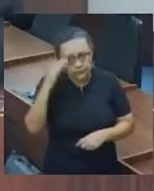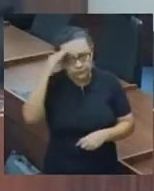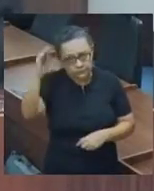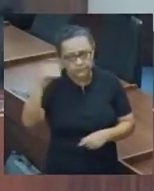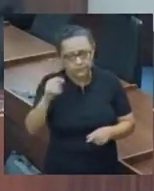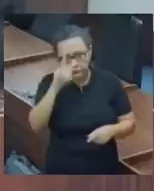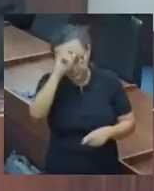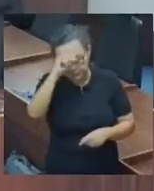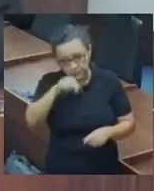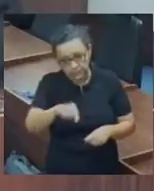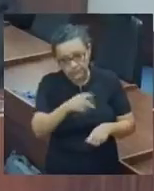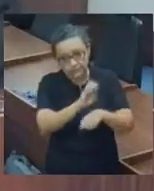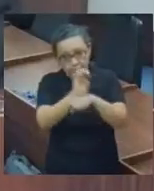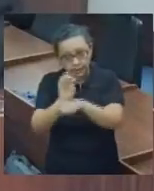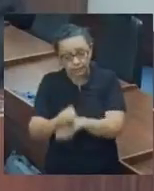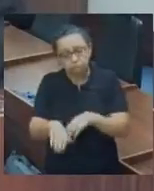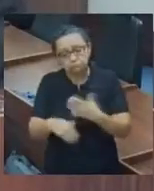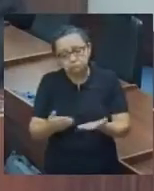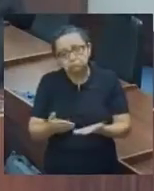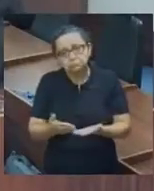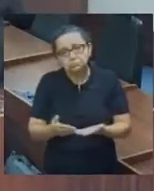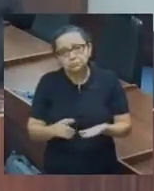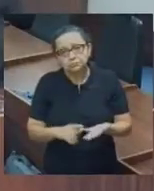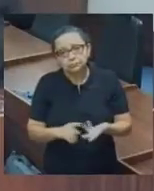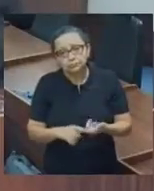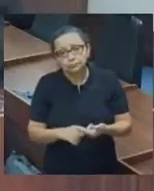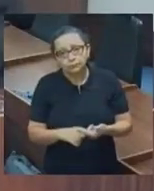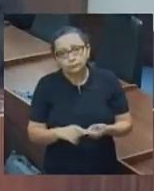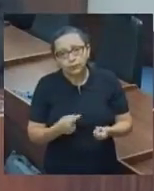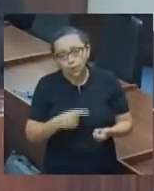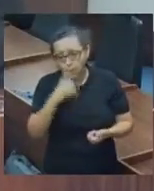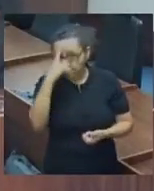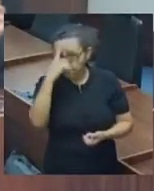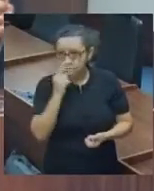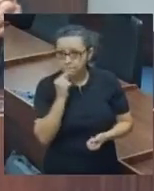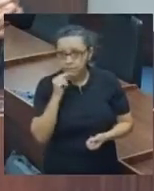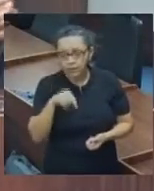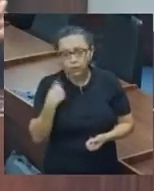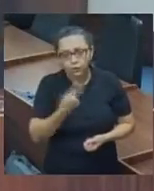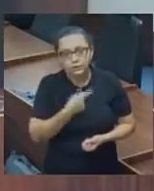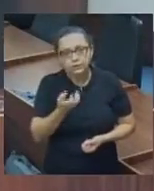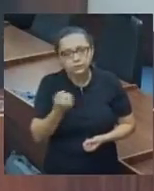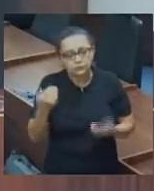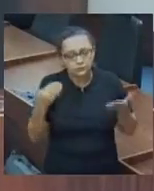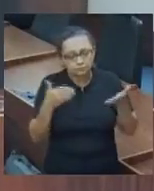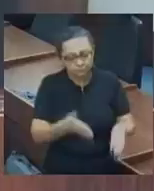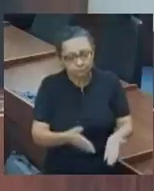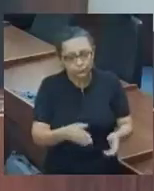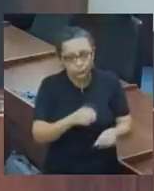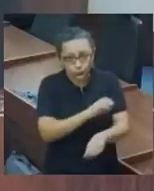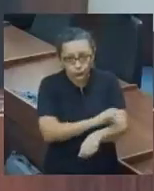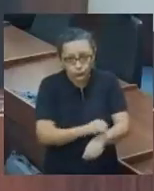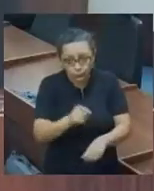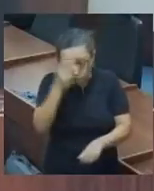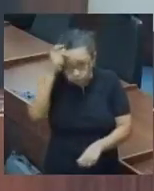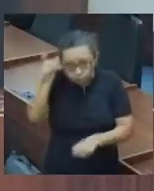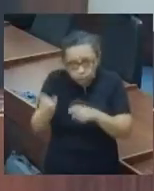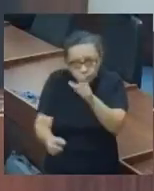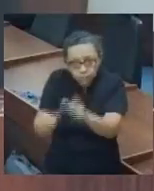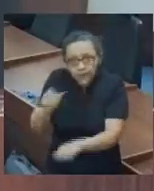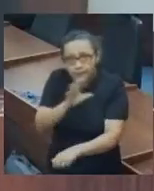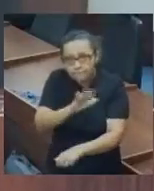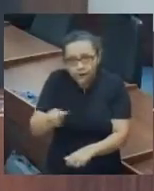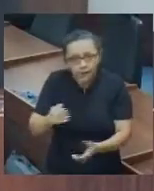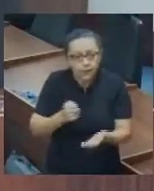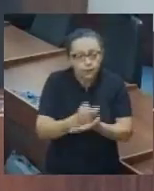estado então é o sujeito era o que o o perfil que a gente queria pra esse curso é o sujeito que vai